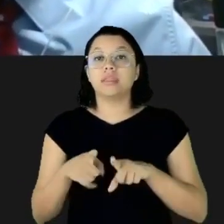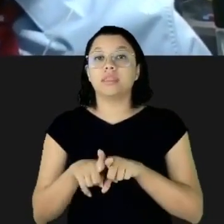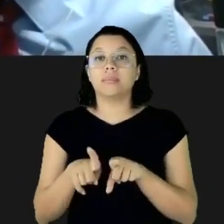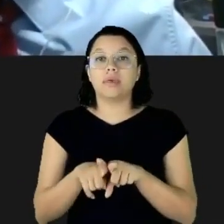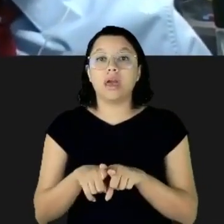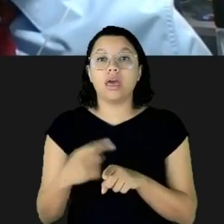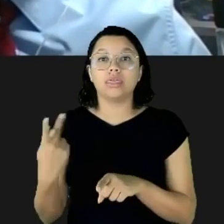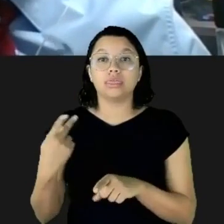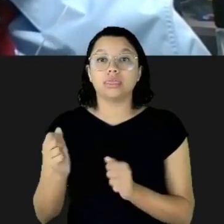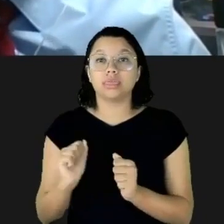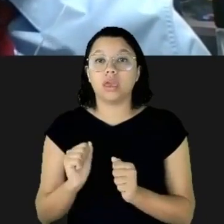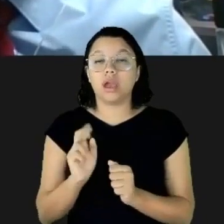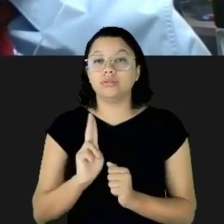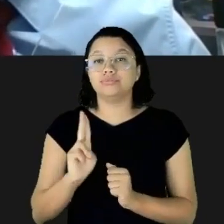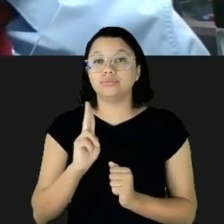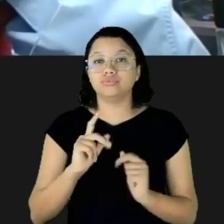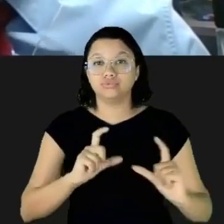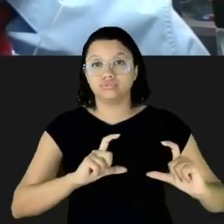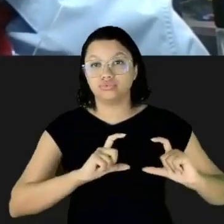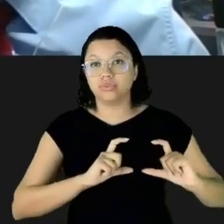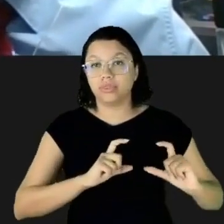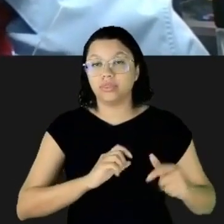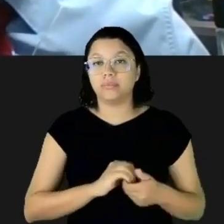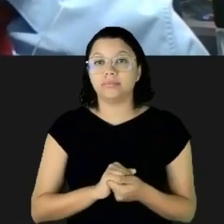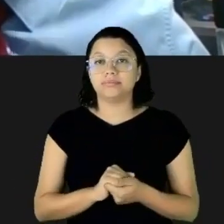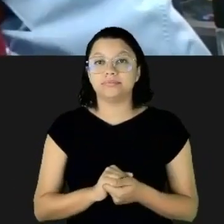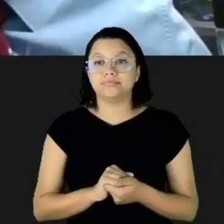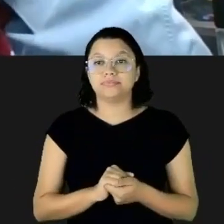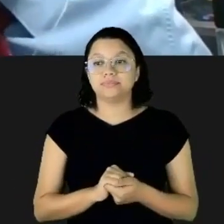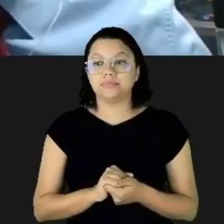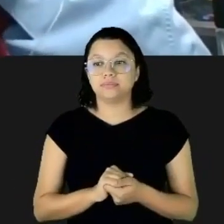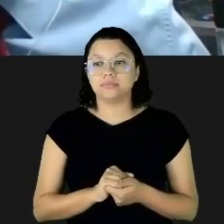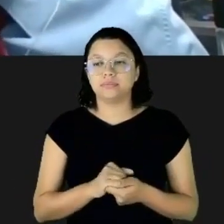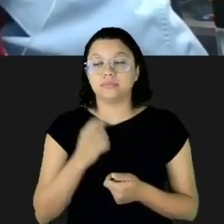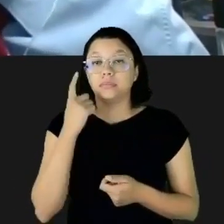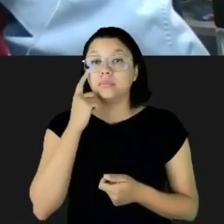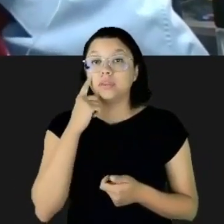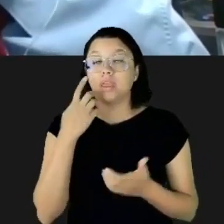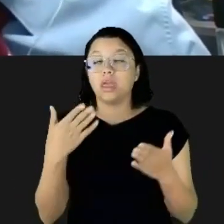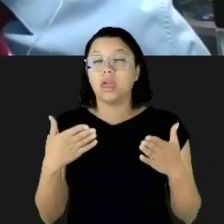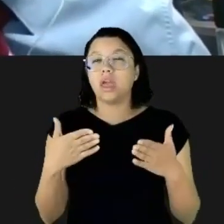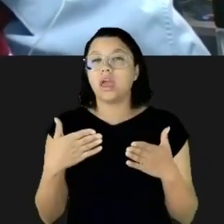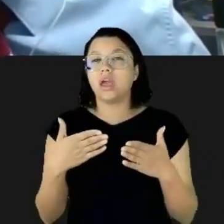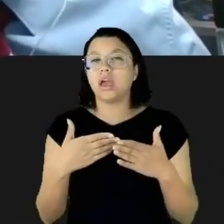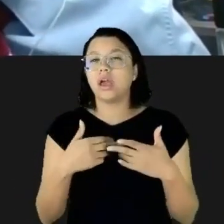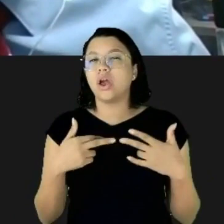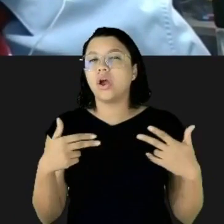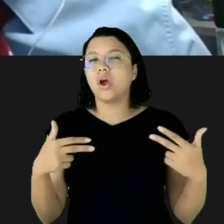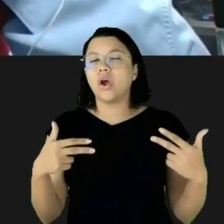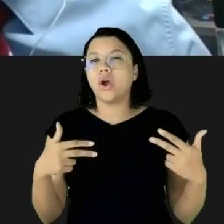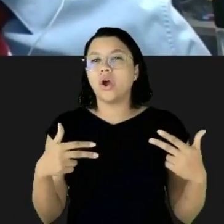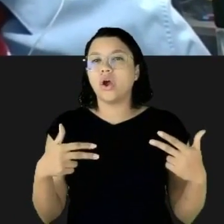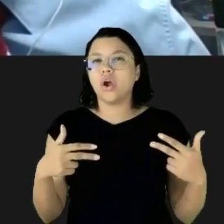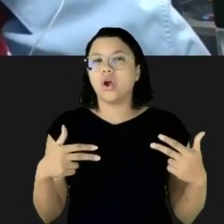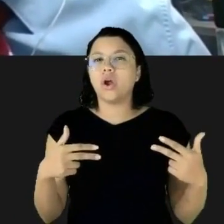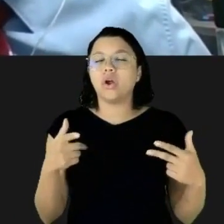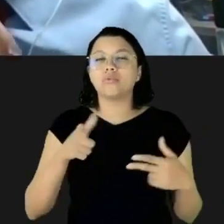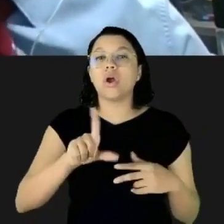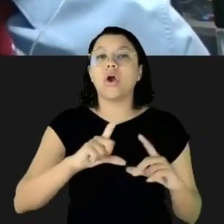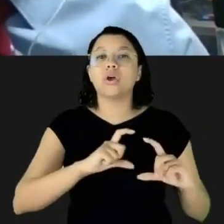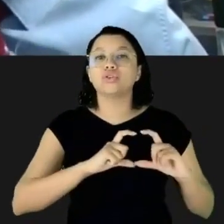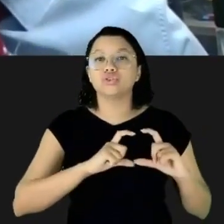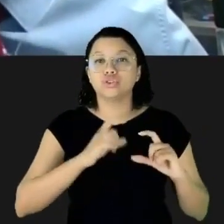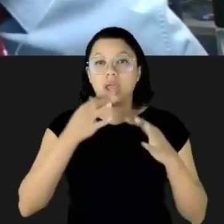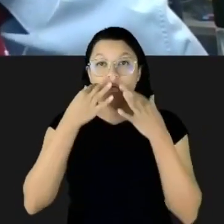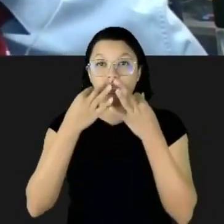também nós podemos usar as etiquetas diversas coisas mas uma